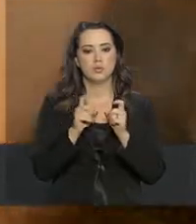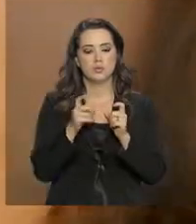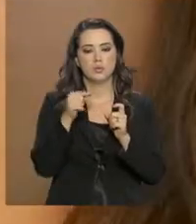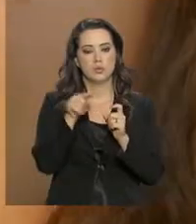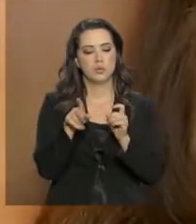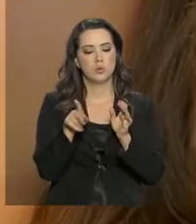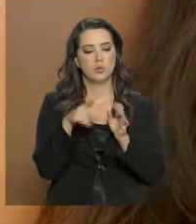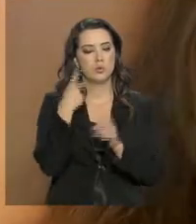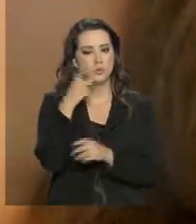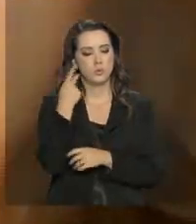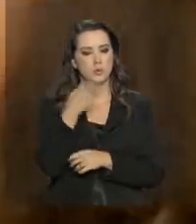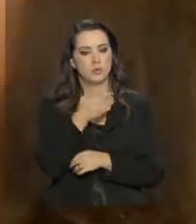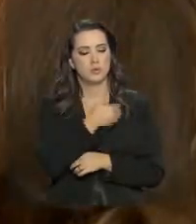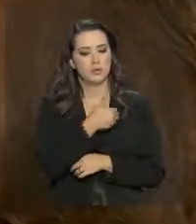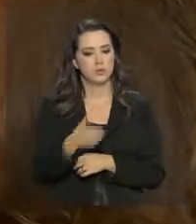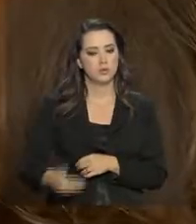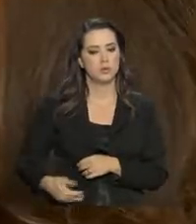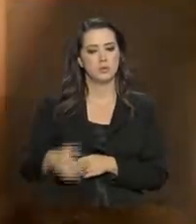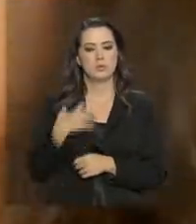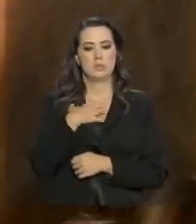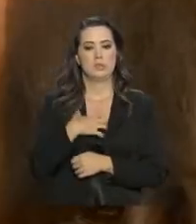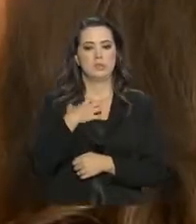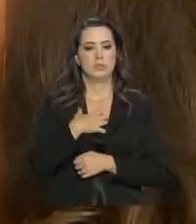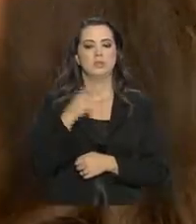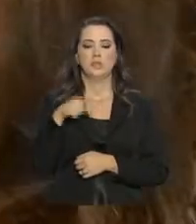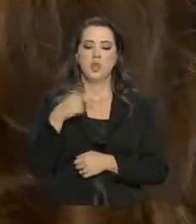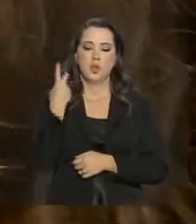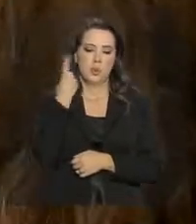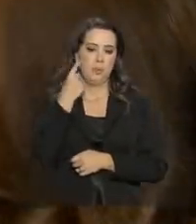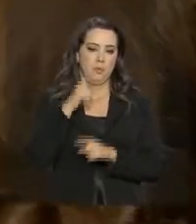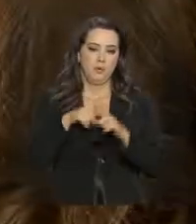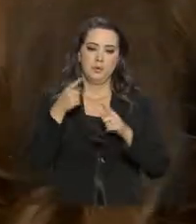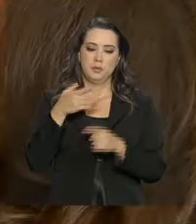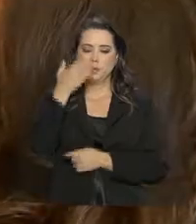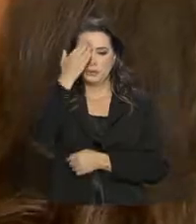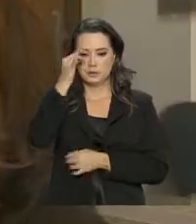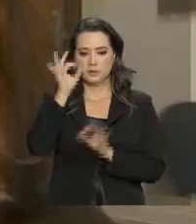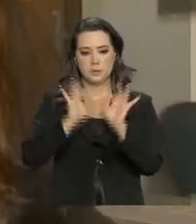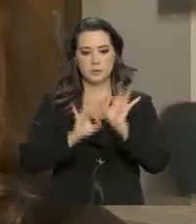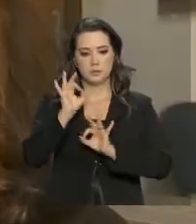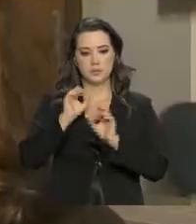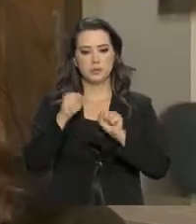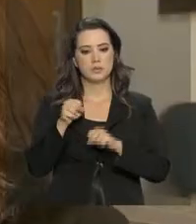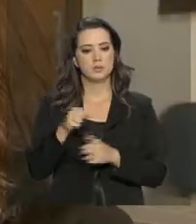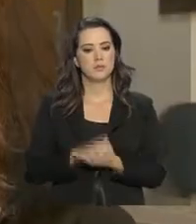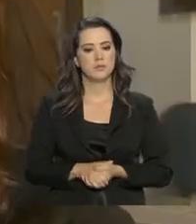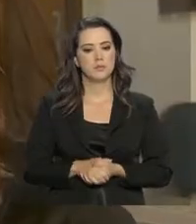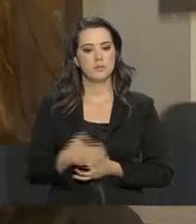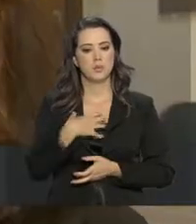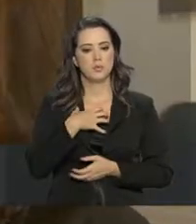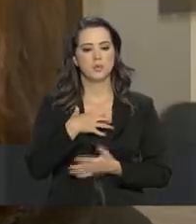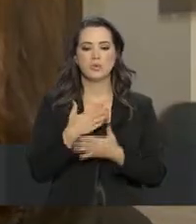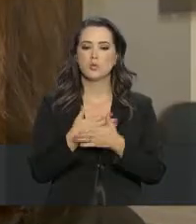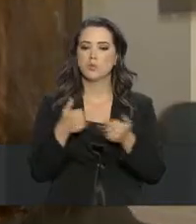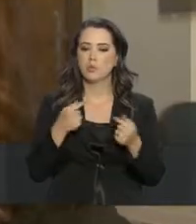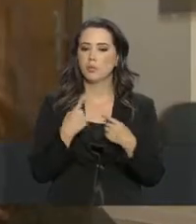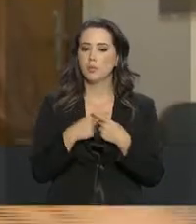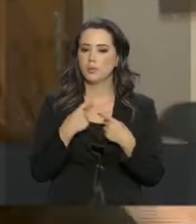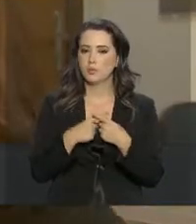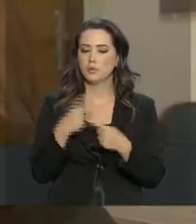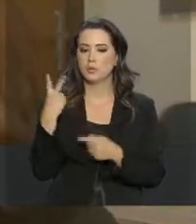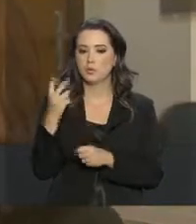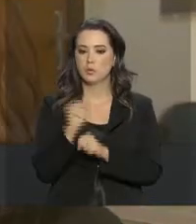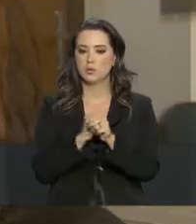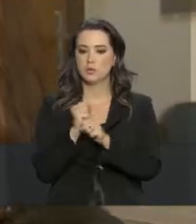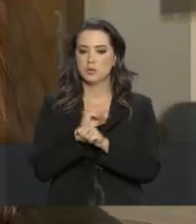para ela ansiedade faz parte mas garante que está preparada eu tô me sentindo um pouco mais preparado exatamente para esses